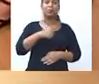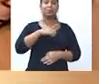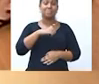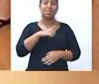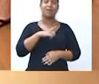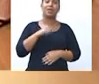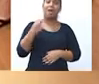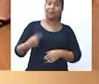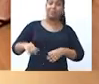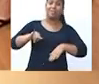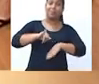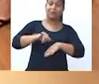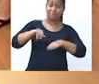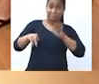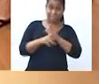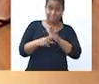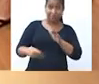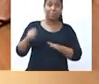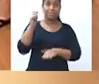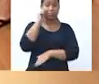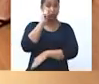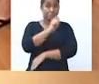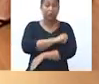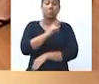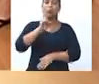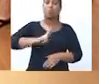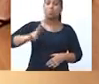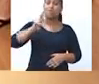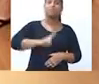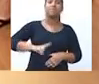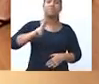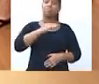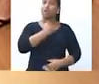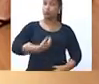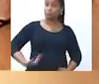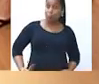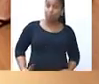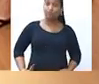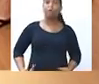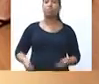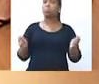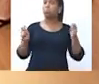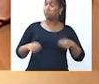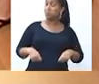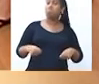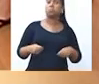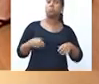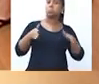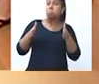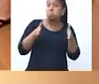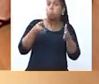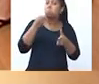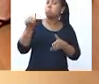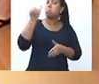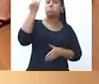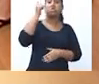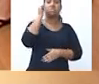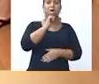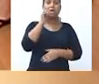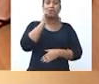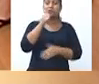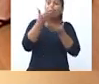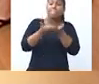na cidade uma universidade pública, então isso pode ser um acesso muito com importante, certeza. Que as meninas não